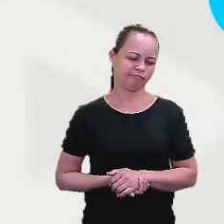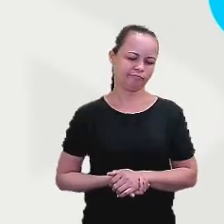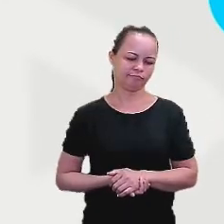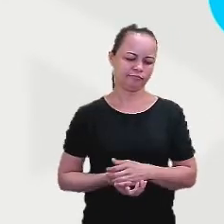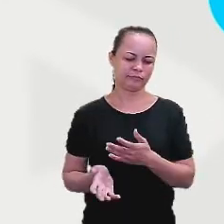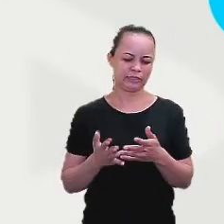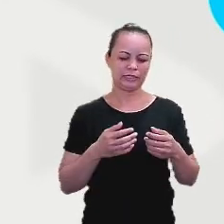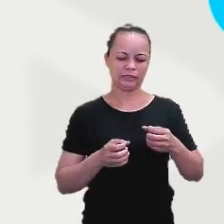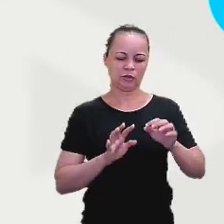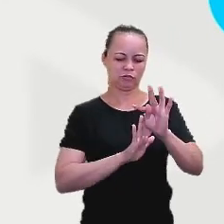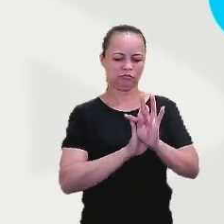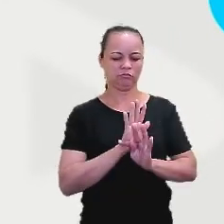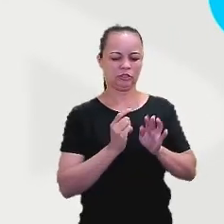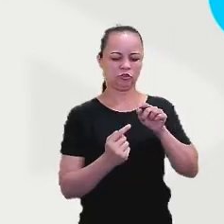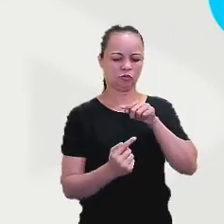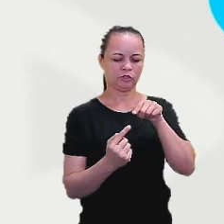propaganda.